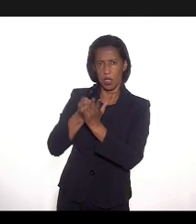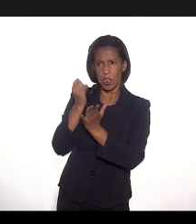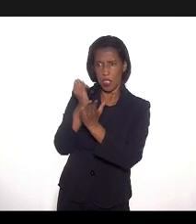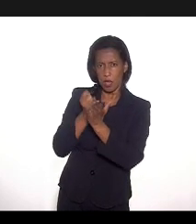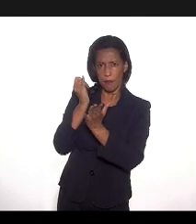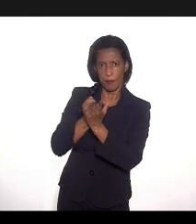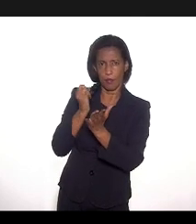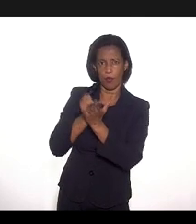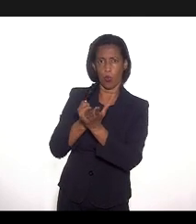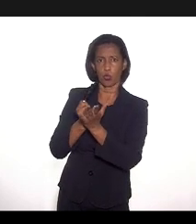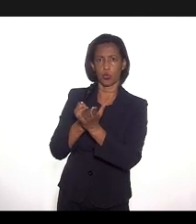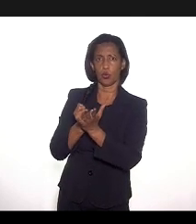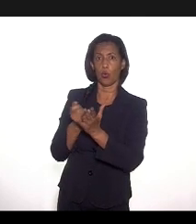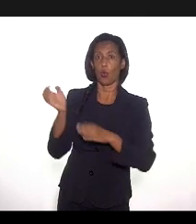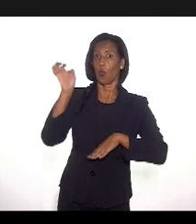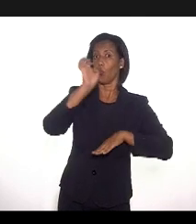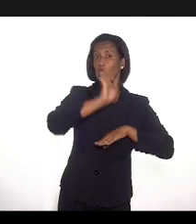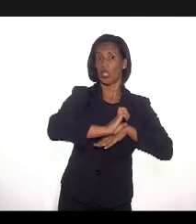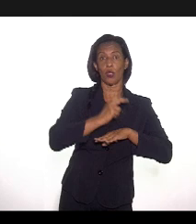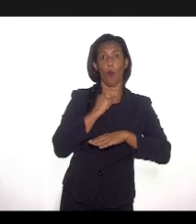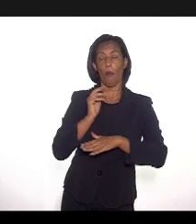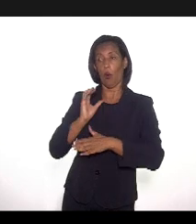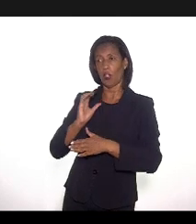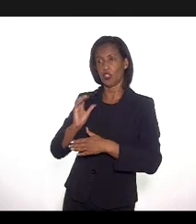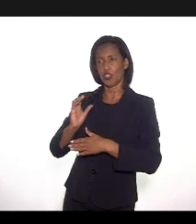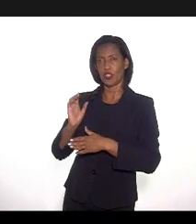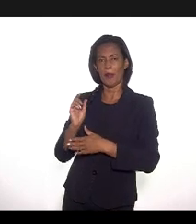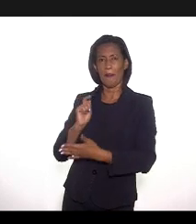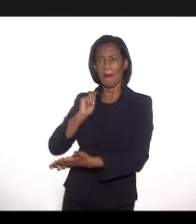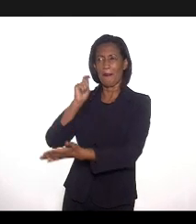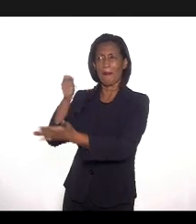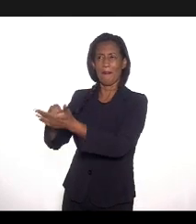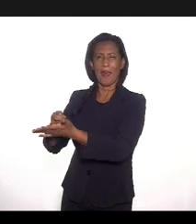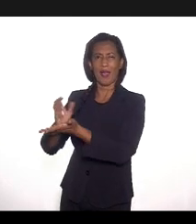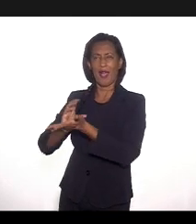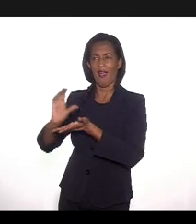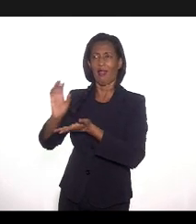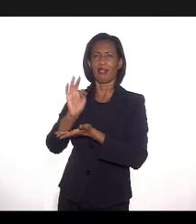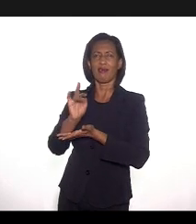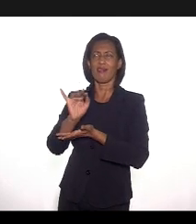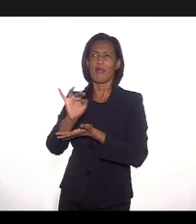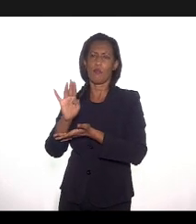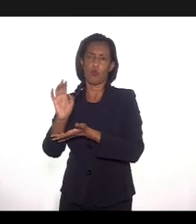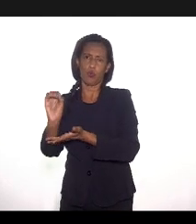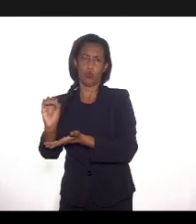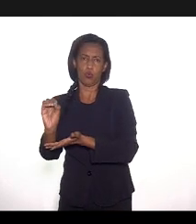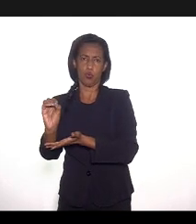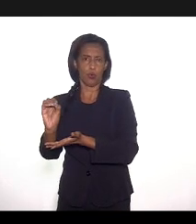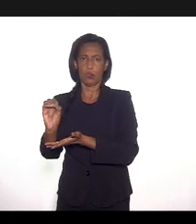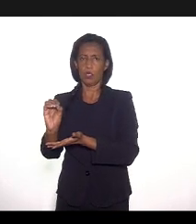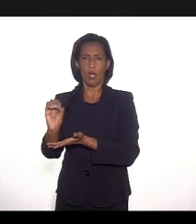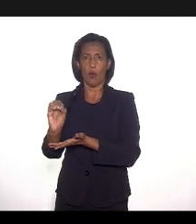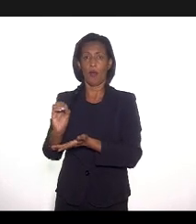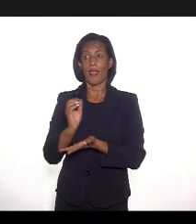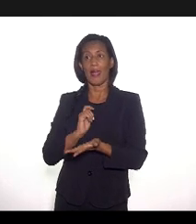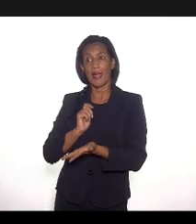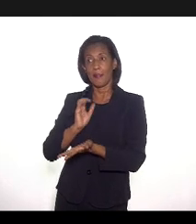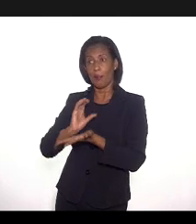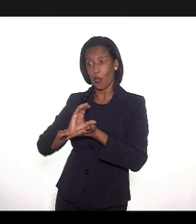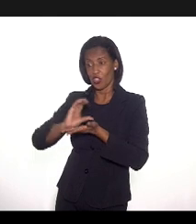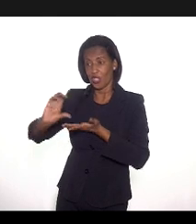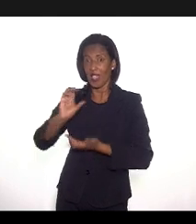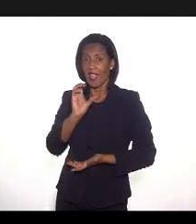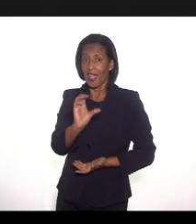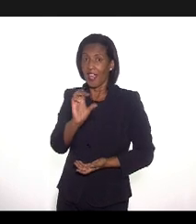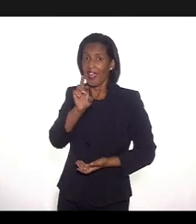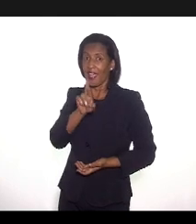ressarcir em recurso, em dinheiro, pode dar crédito. Sim. Então, nesse caso específico, o artigo 2... Creditar. Pode creditar,